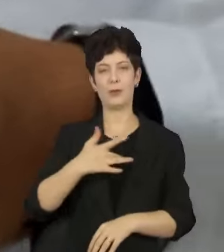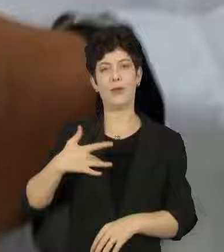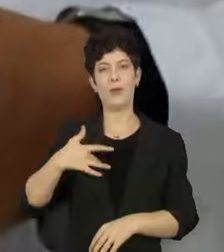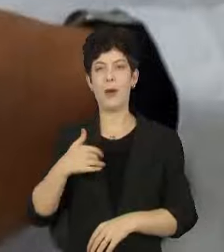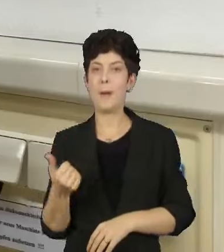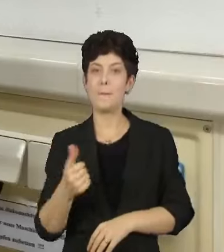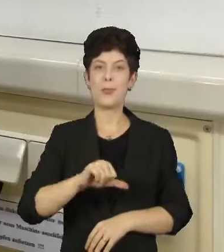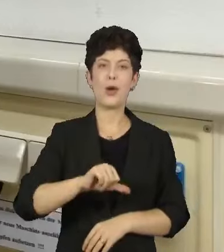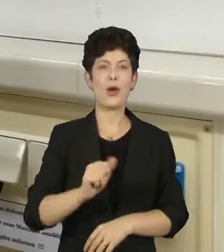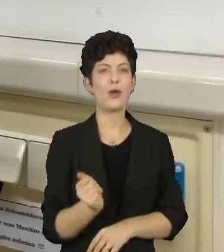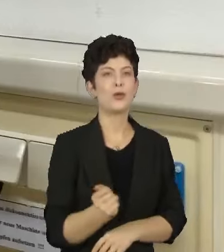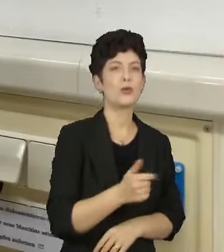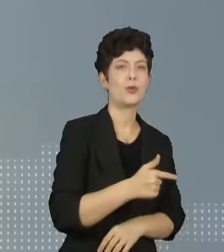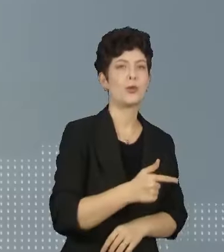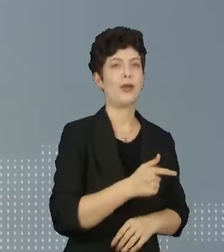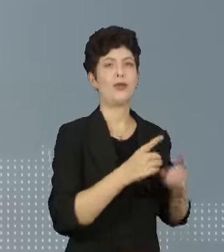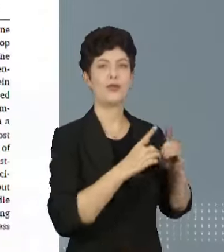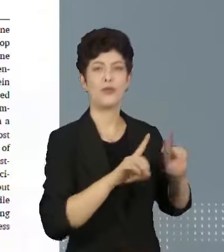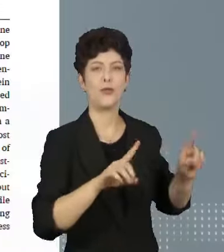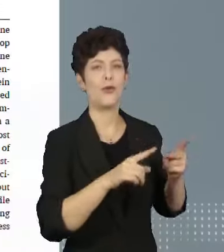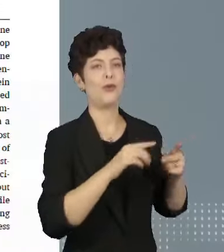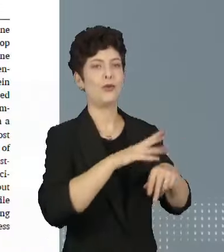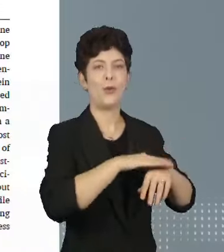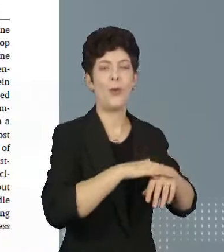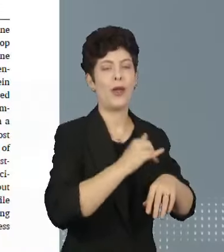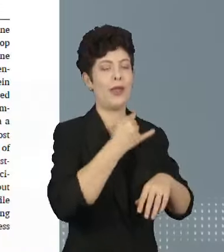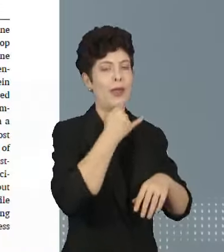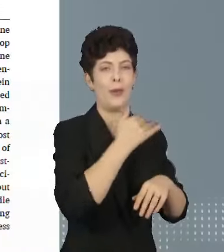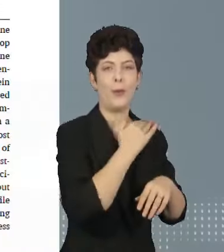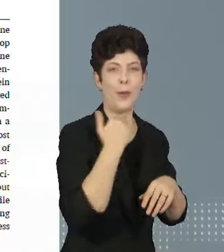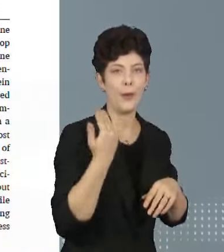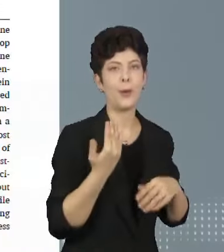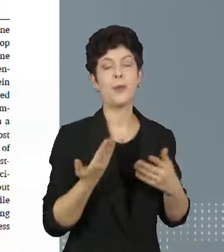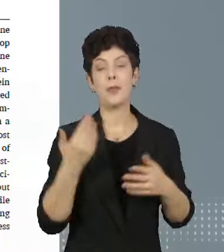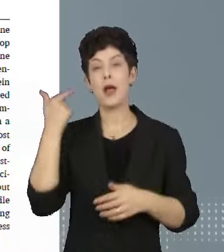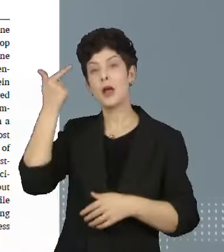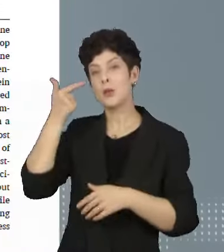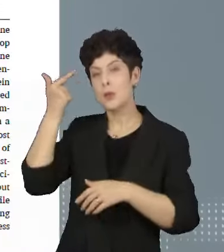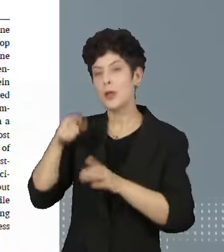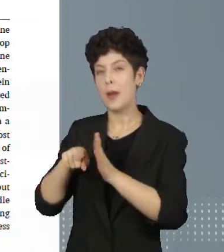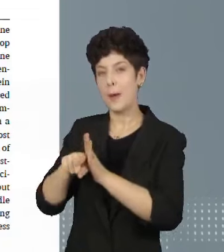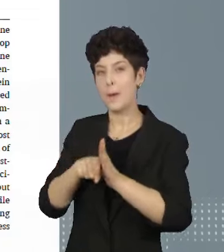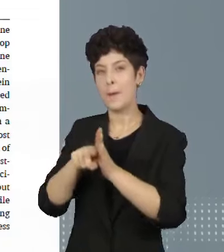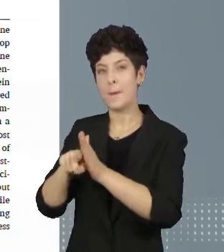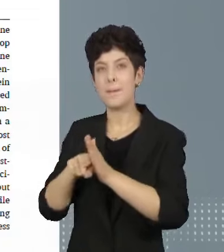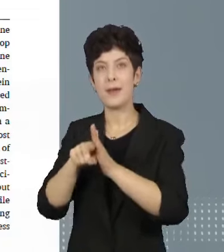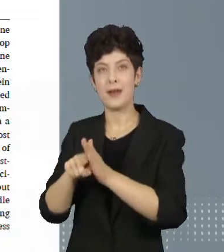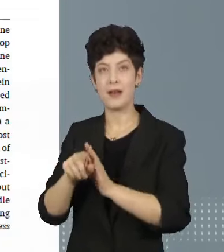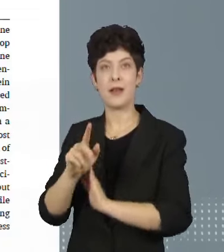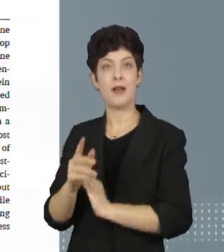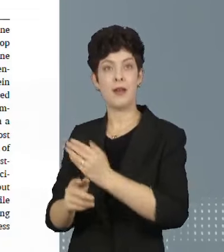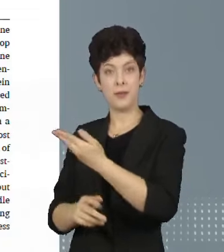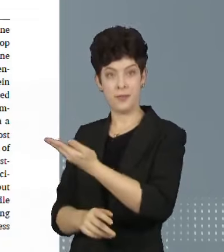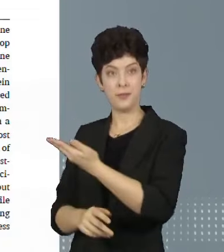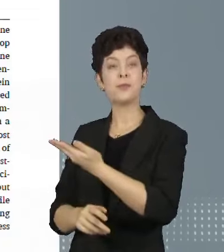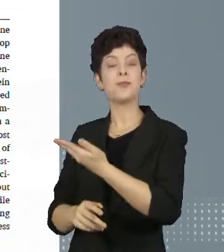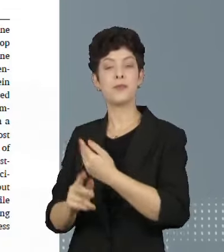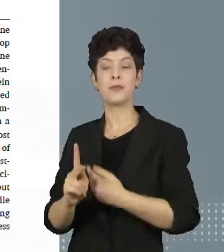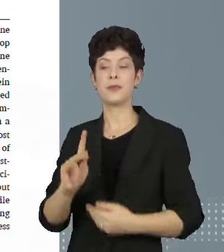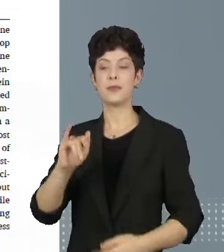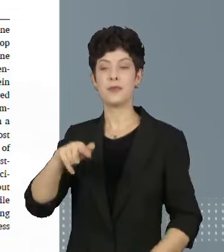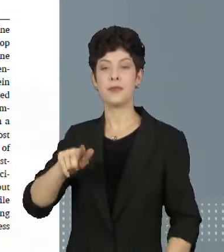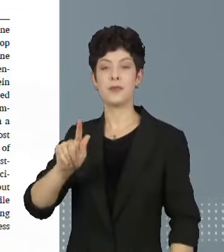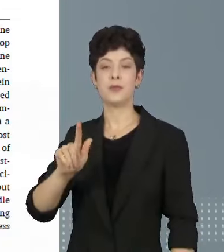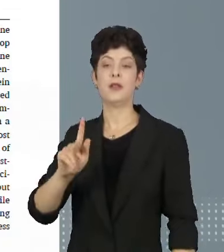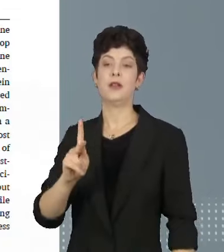luto, divórcio e doença. Cientistas da Universidade de Londres e do King's College descobriram uma relação entre a